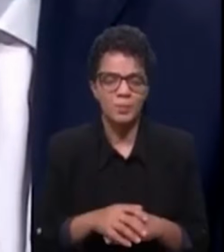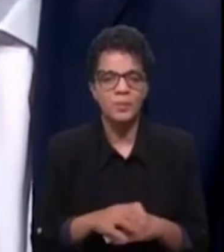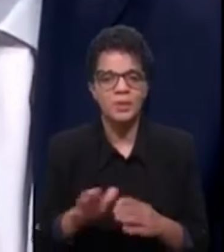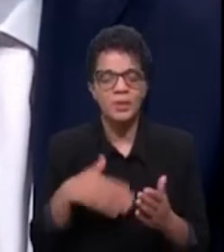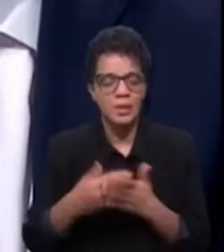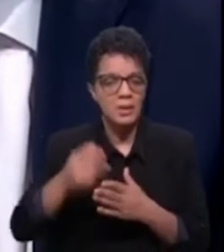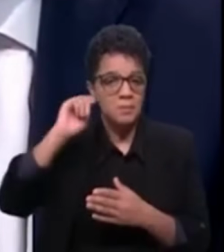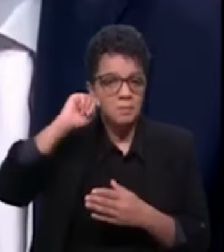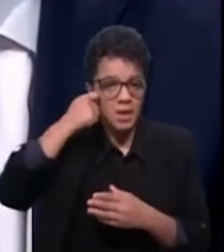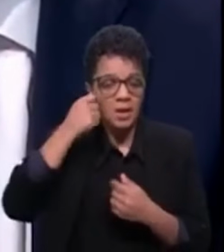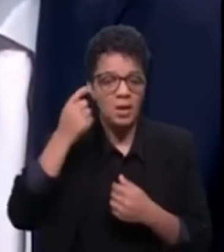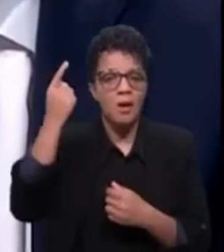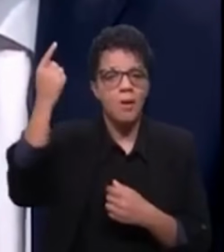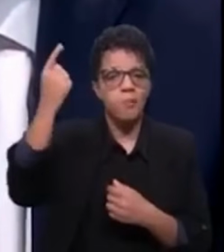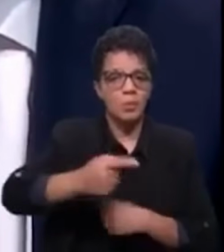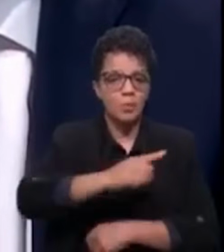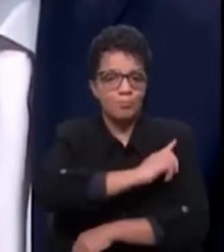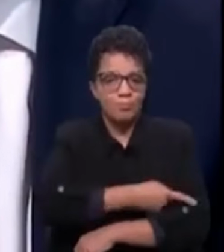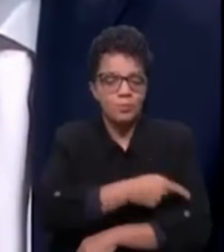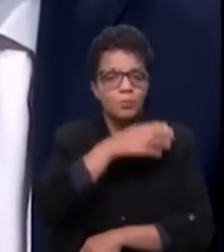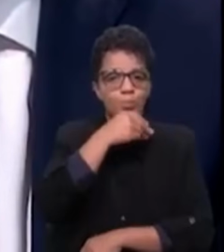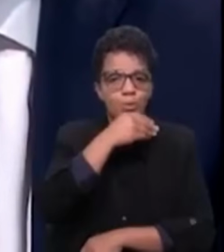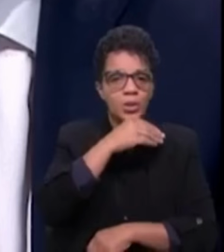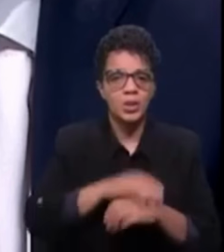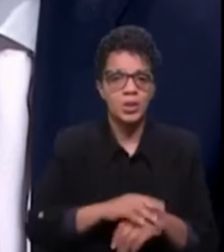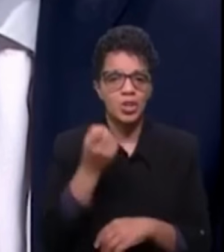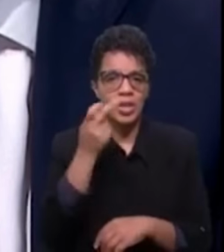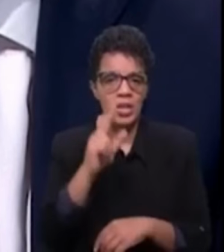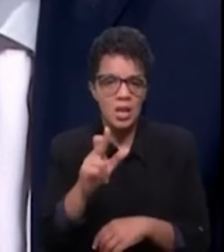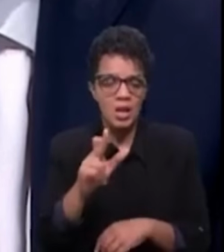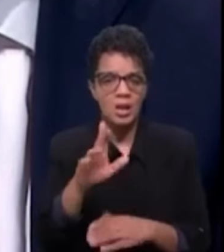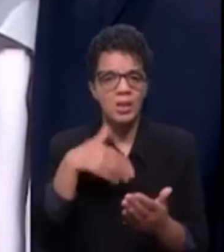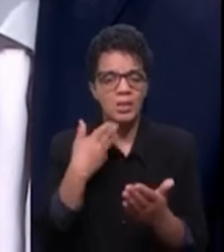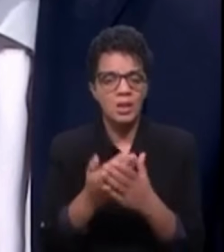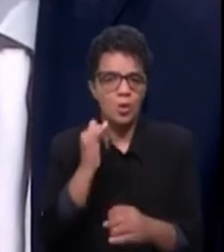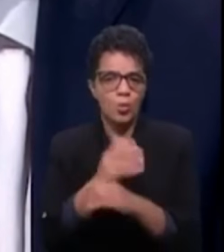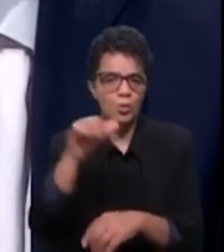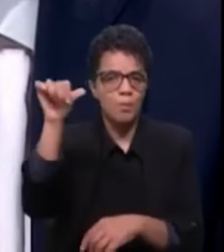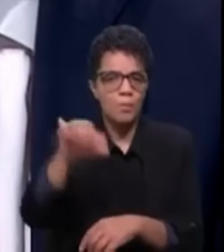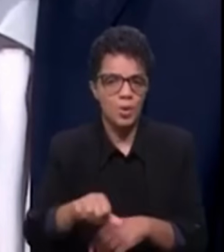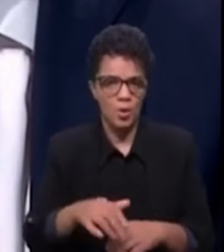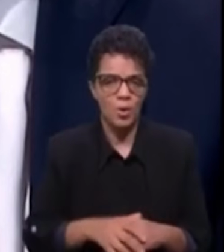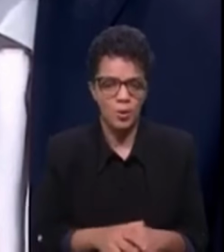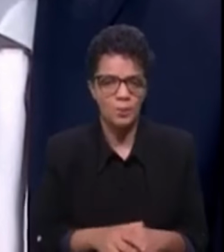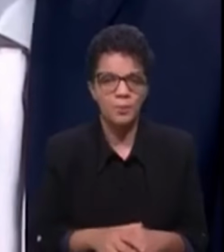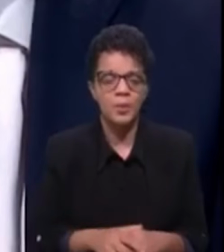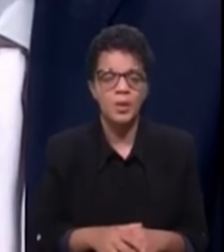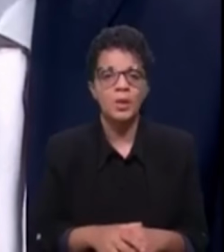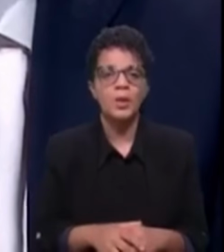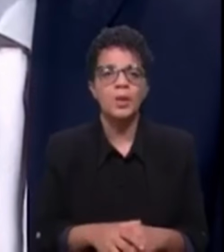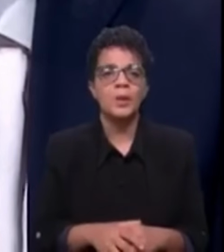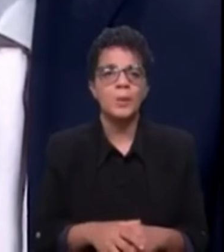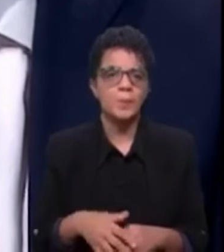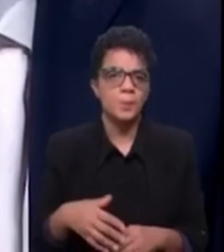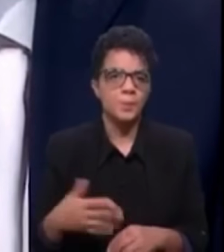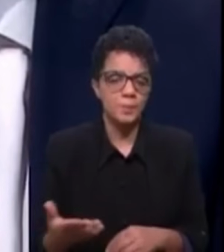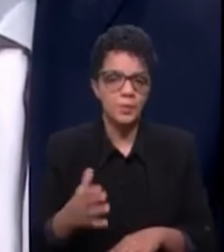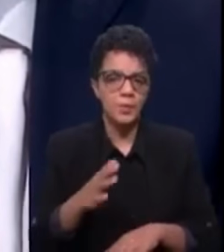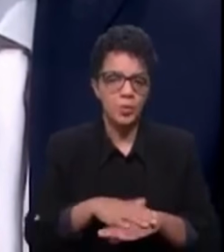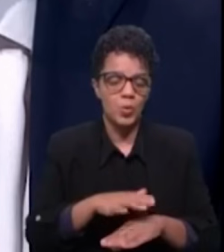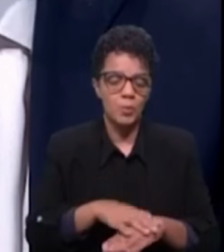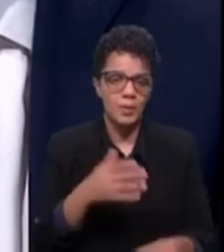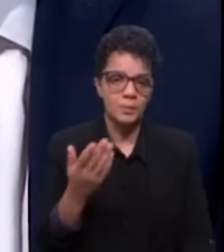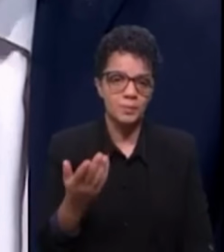o exercício da autoridade das forças de segurança no caso da GNR ainda tem um outro acrescendo é que sendo é que sendo uma uma e